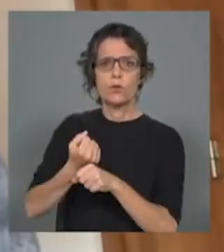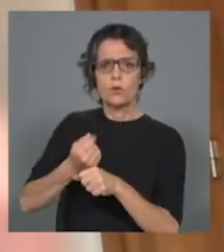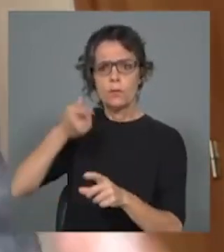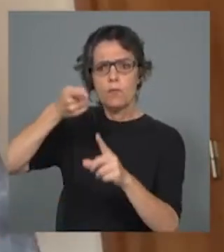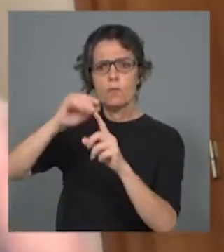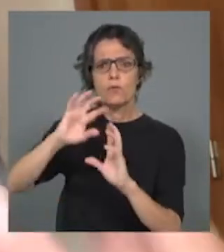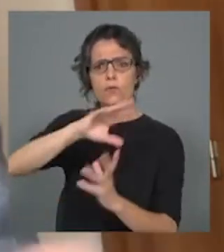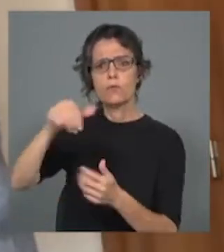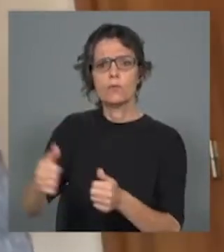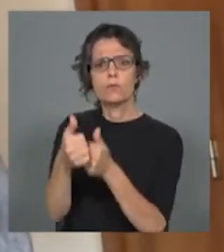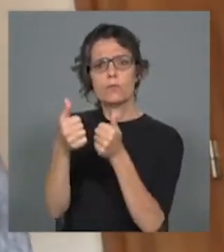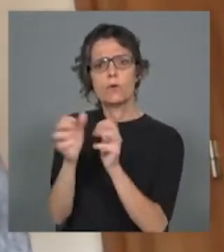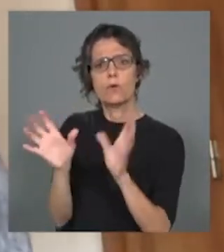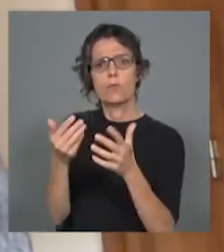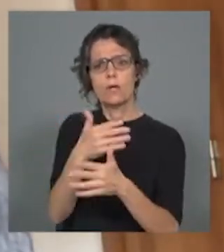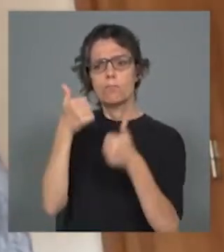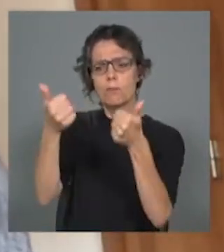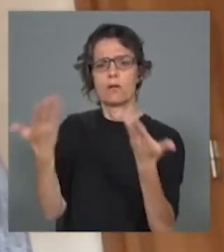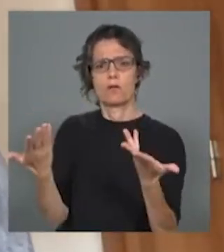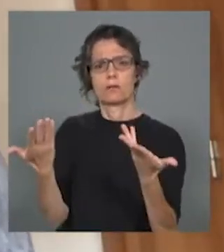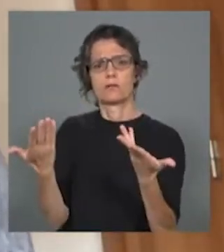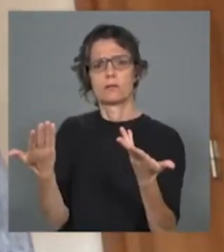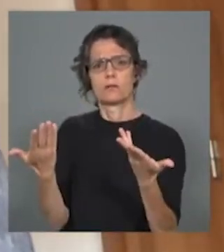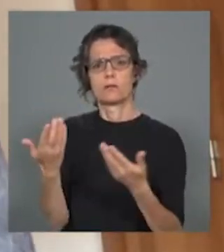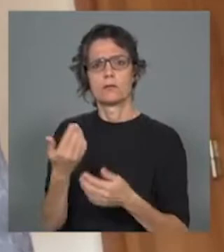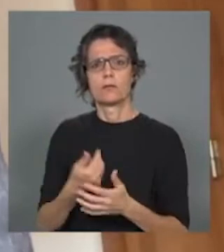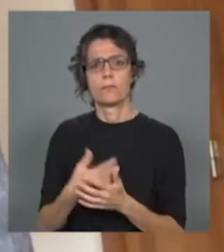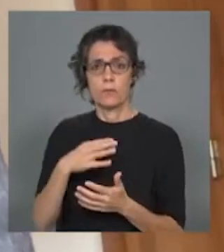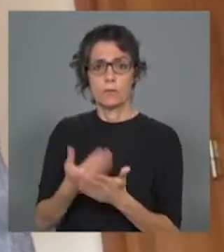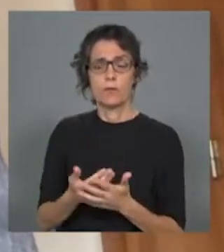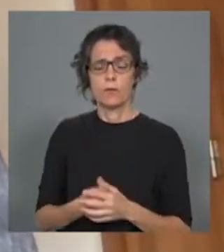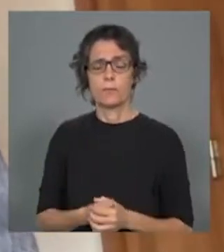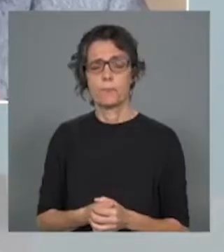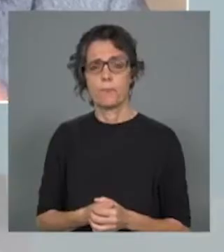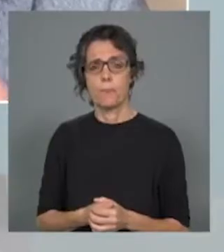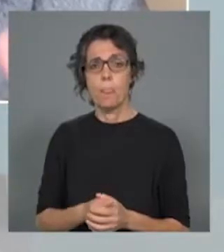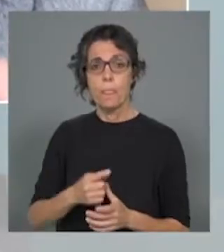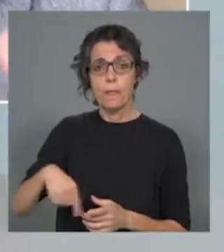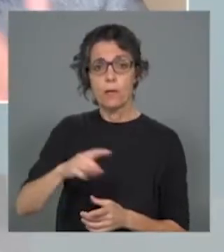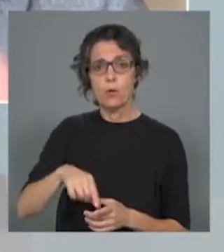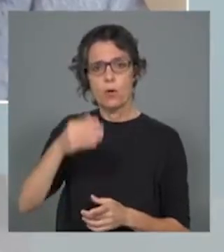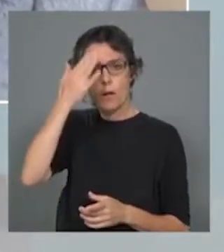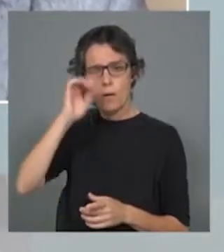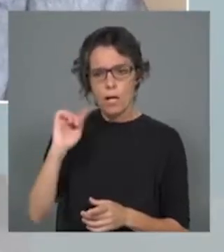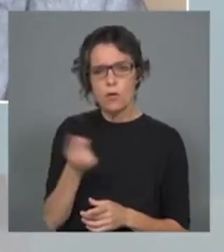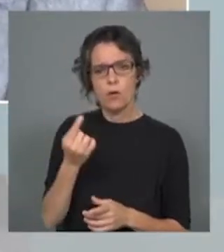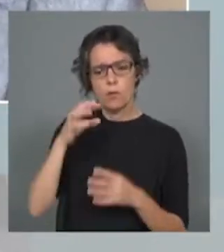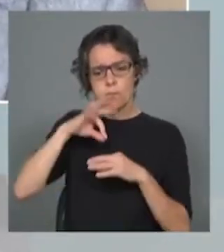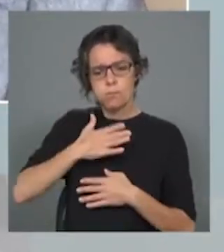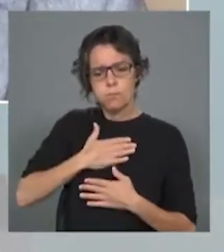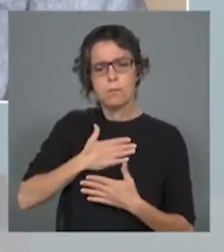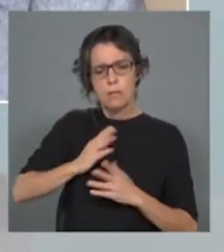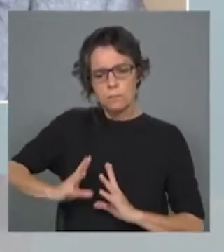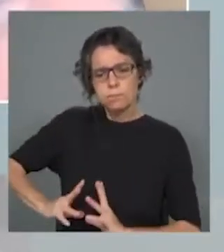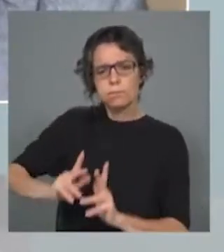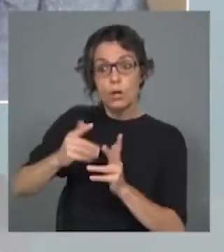e para comunidades mais saudáveis e mais prósperas. Desenvolvermos estas capacidades espirituais que temos. Tudo isso